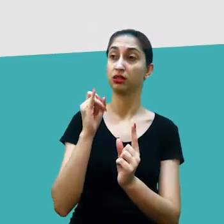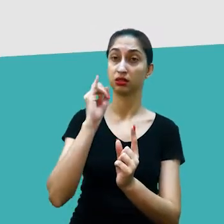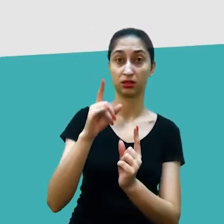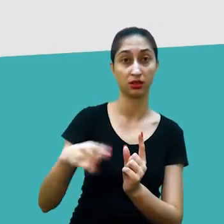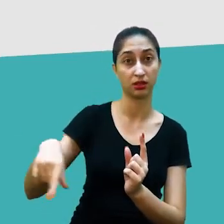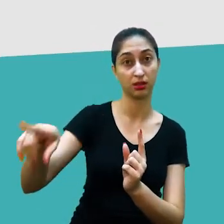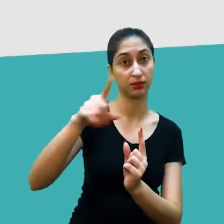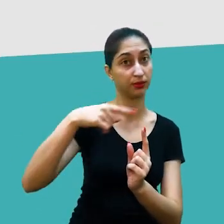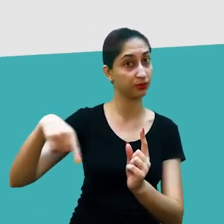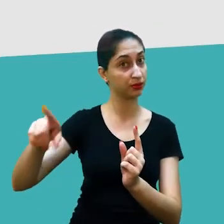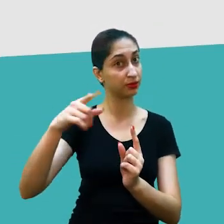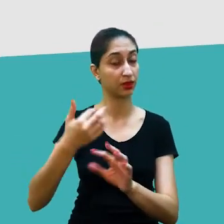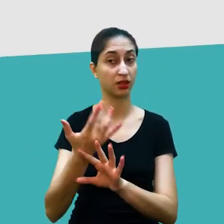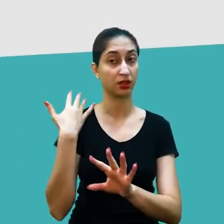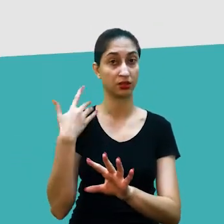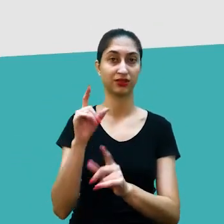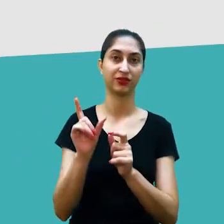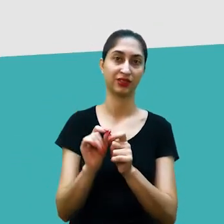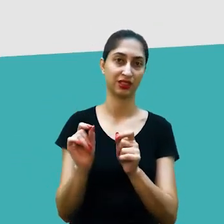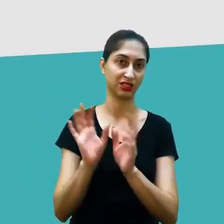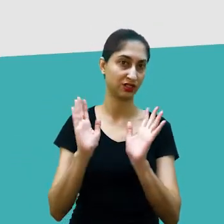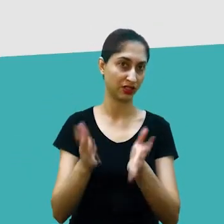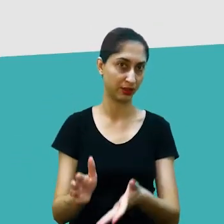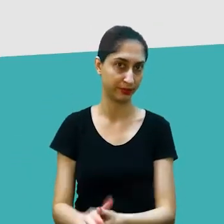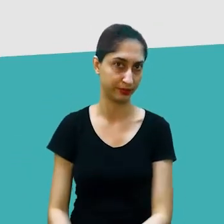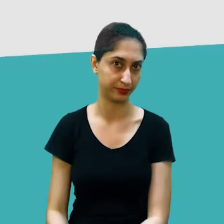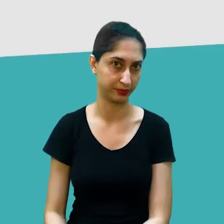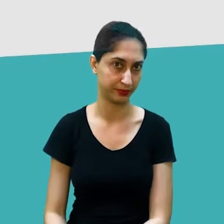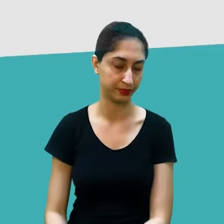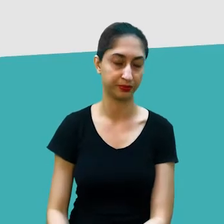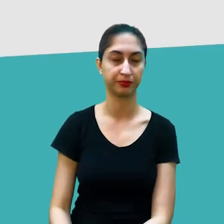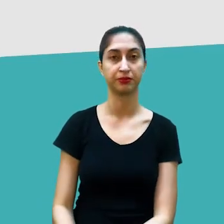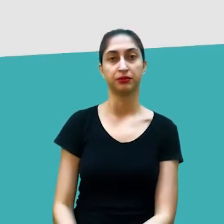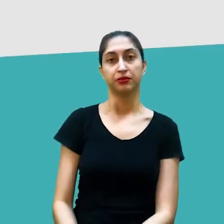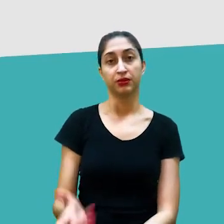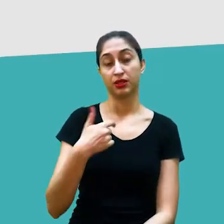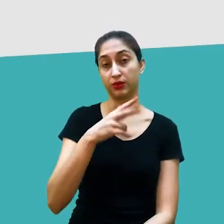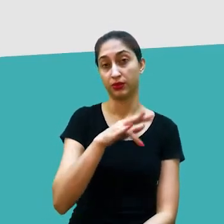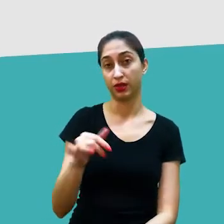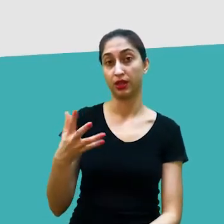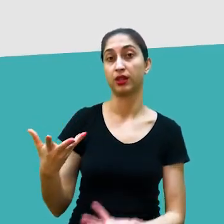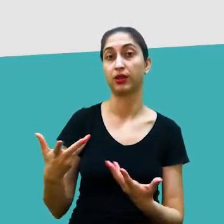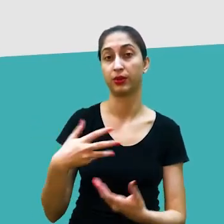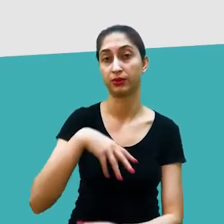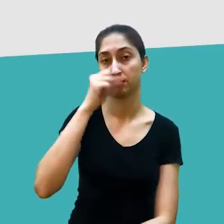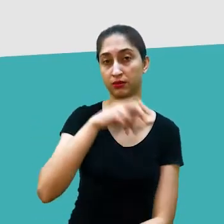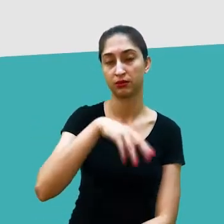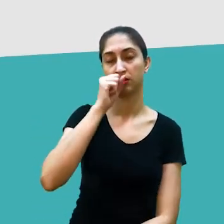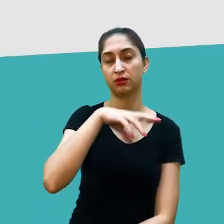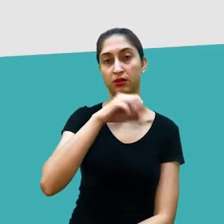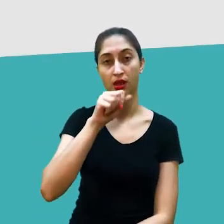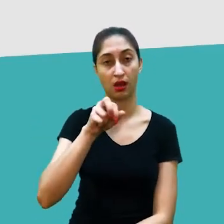que as pessoas que vieram anteriormente fizeram, né? Então, eu vou ter uma qualidade de ar pior, eu vou